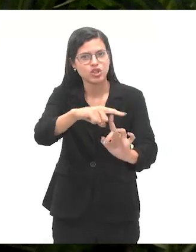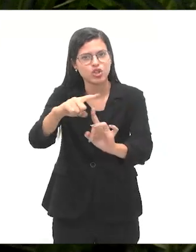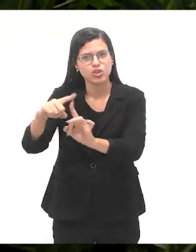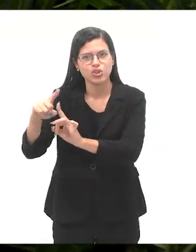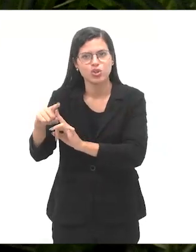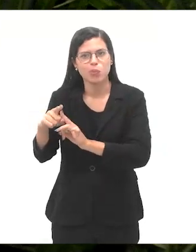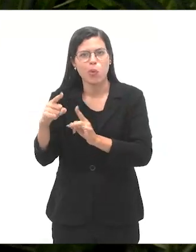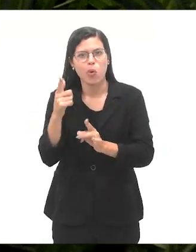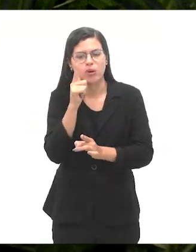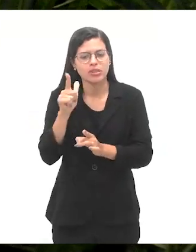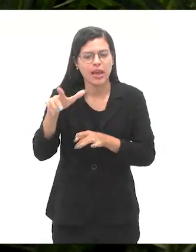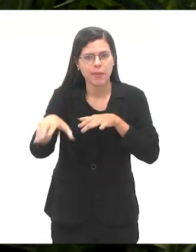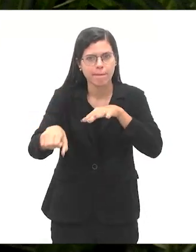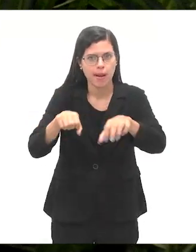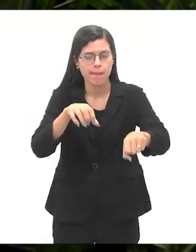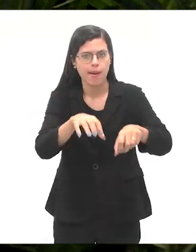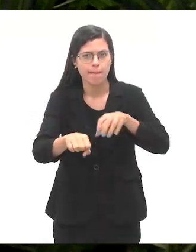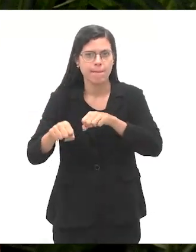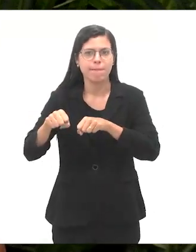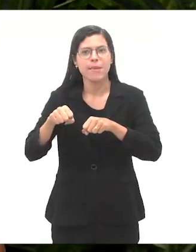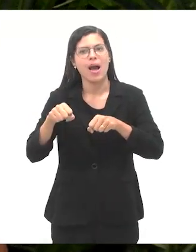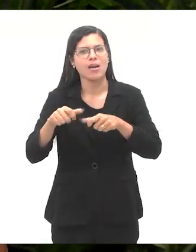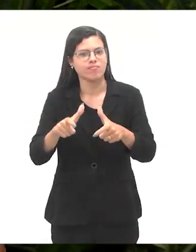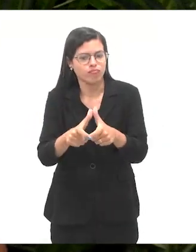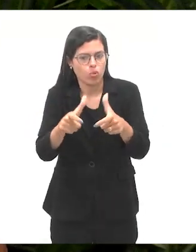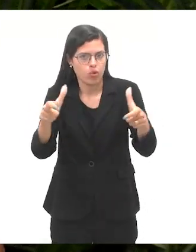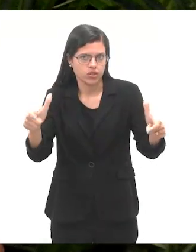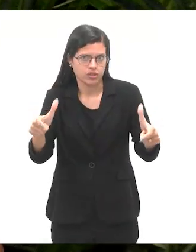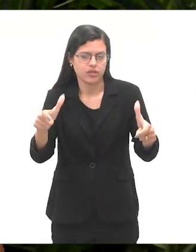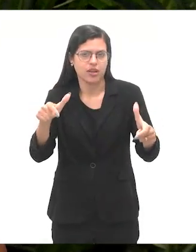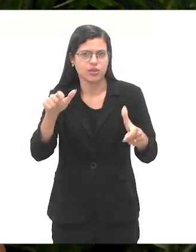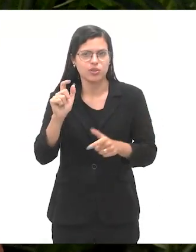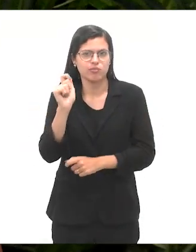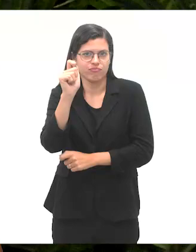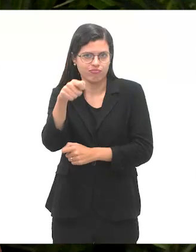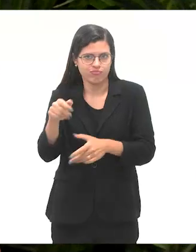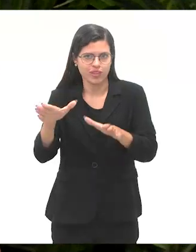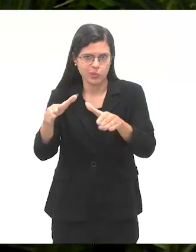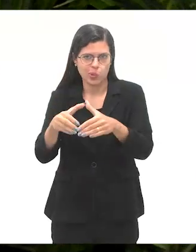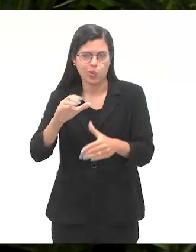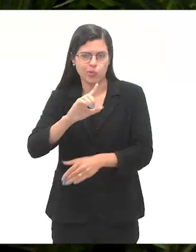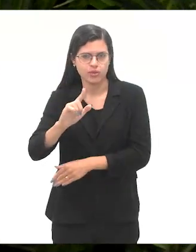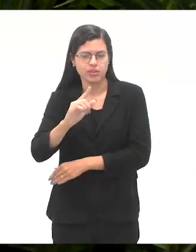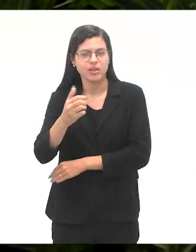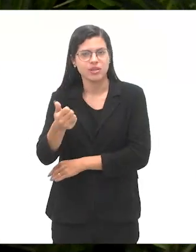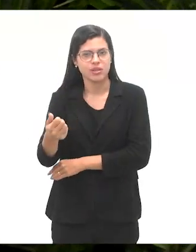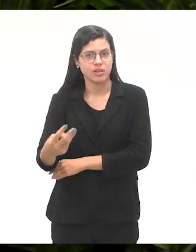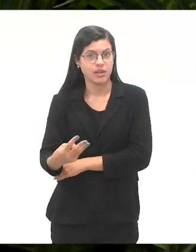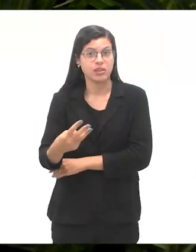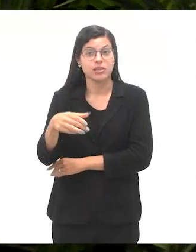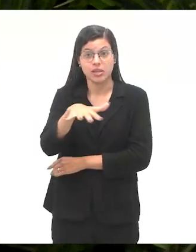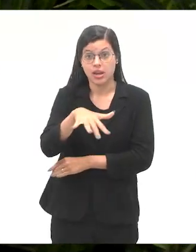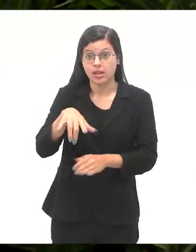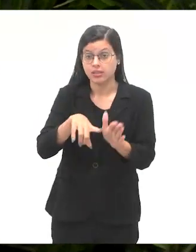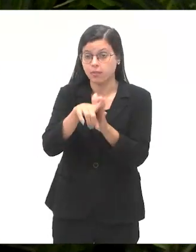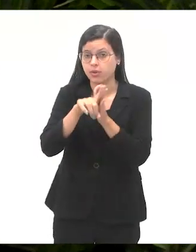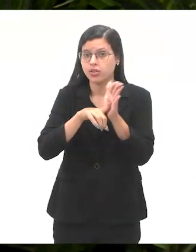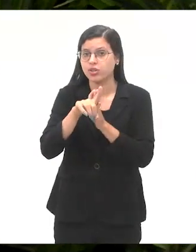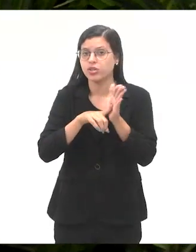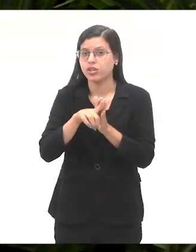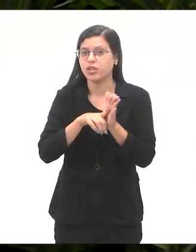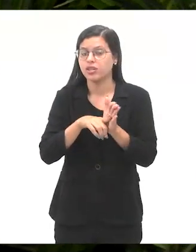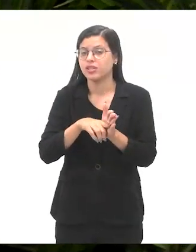é capturada em maior abundância ali na região, ali entre os pesqueiros da colônia Z13. No âmbito dessa pesquisa